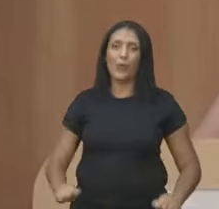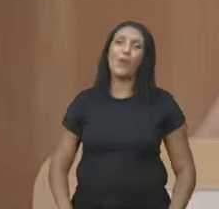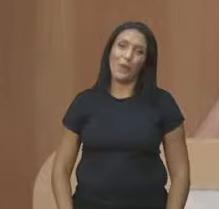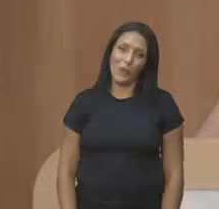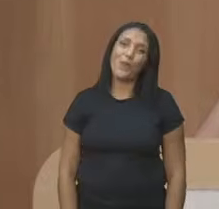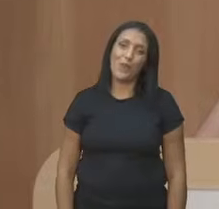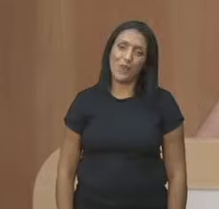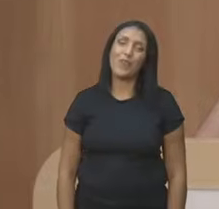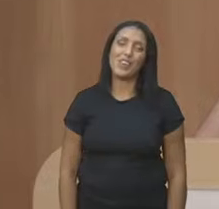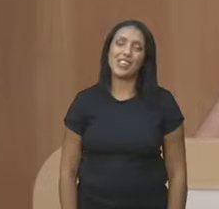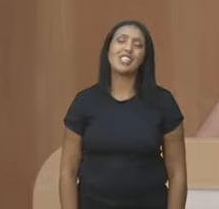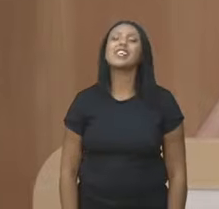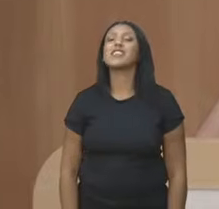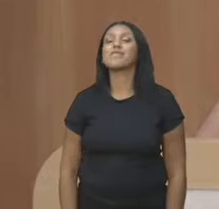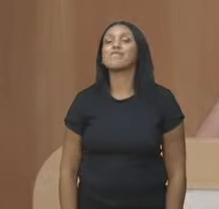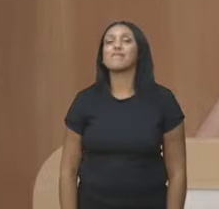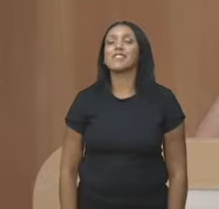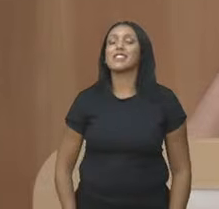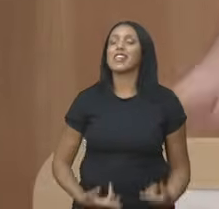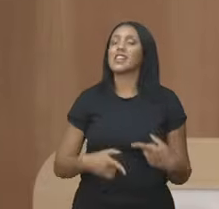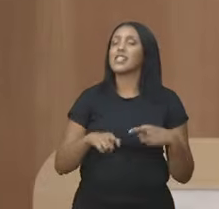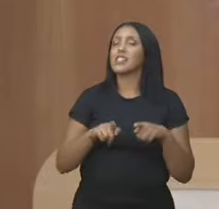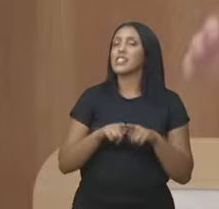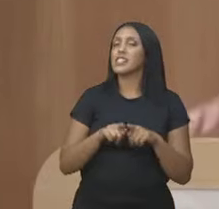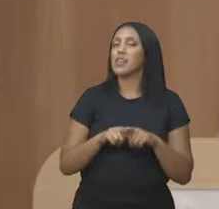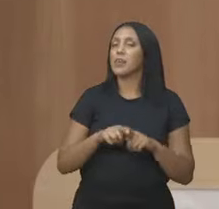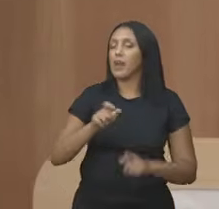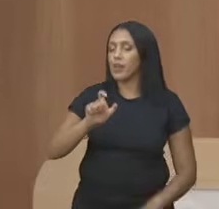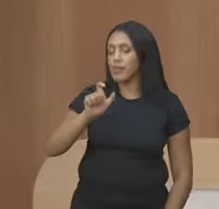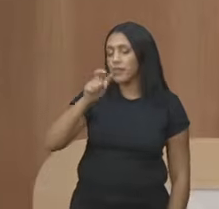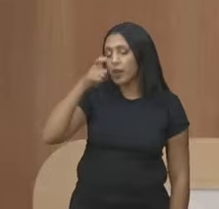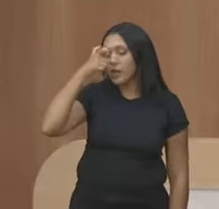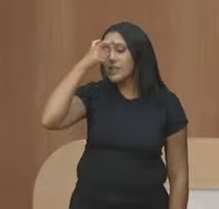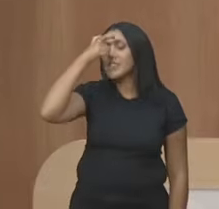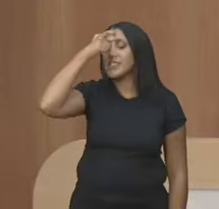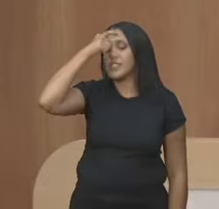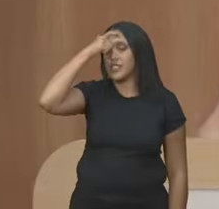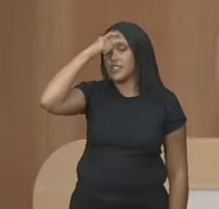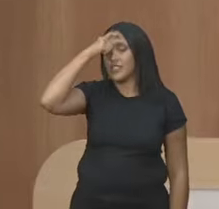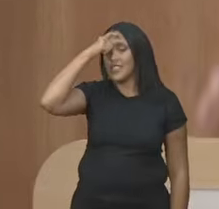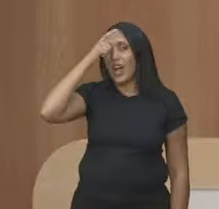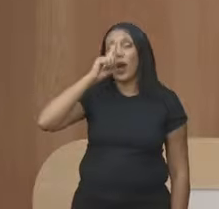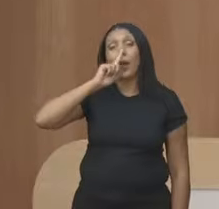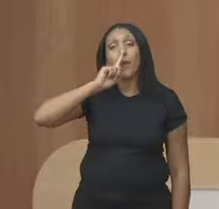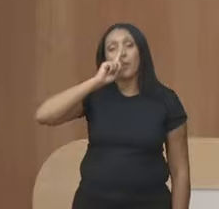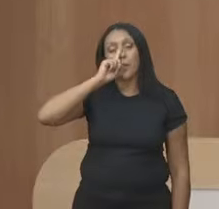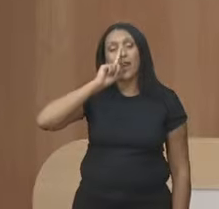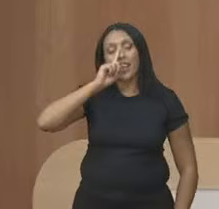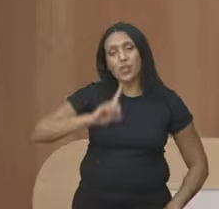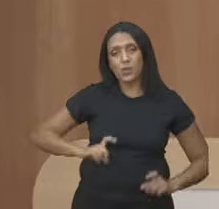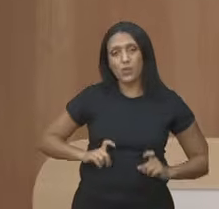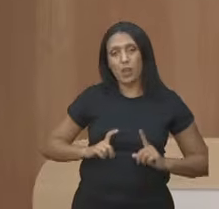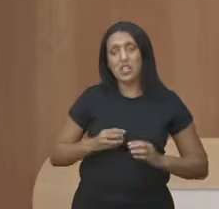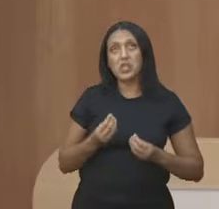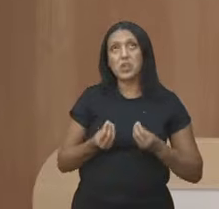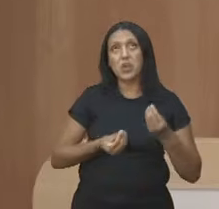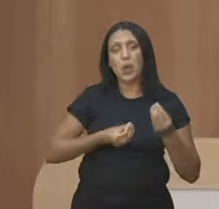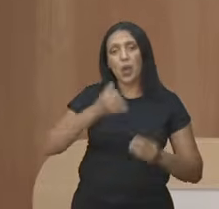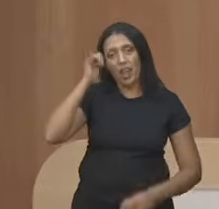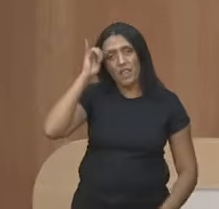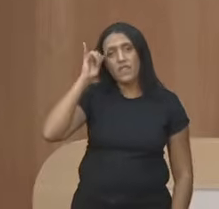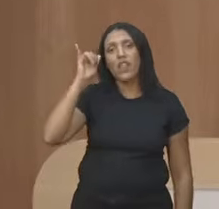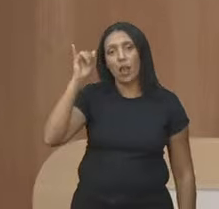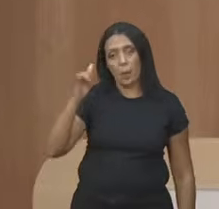dessa doença tão terrível. E eu não podia deixar de celebrar mais uma vez, uma das